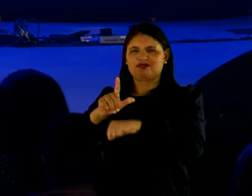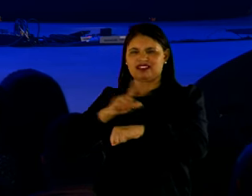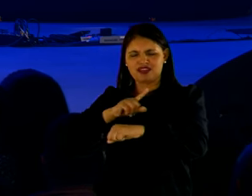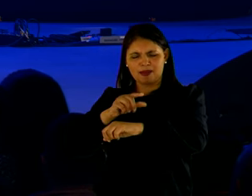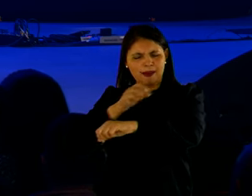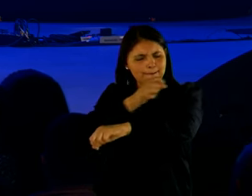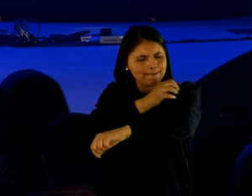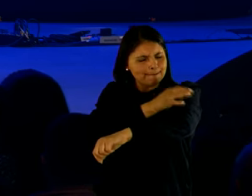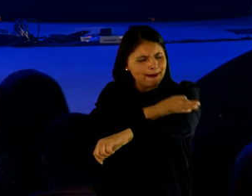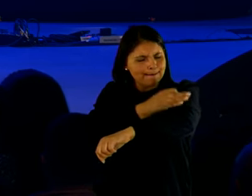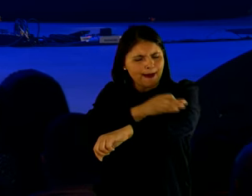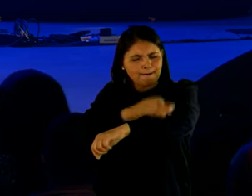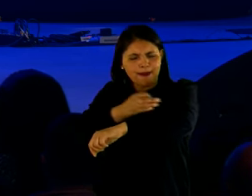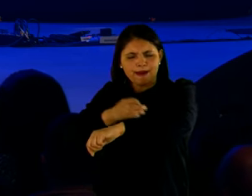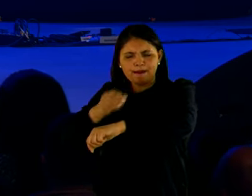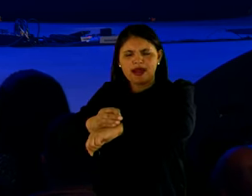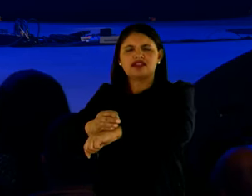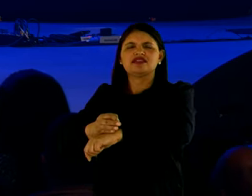pessoas.